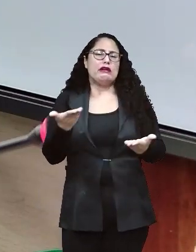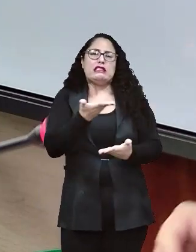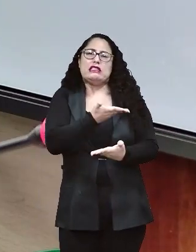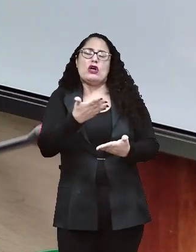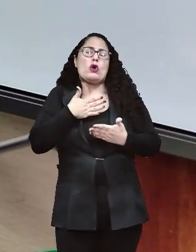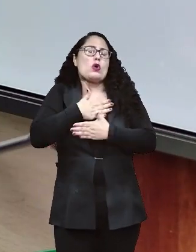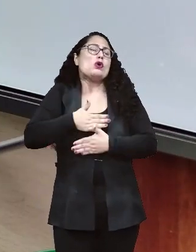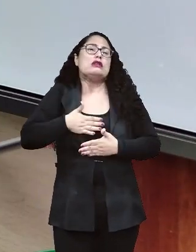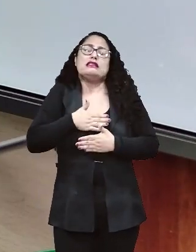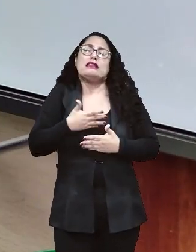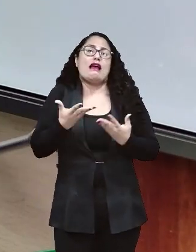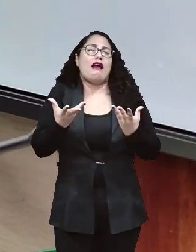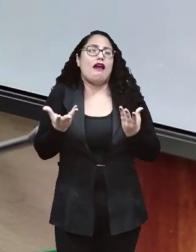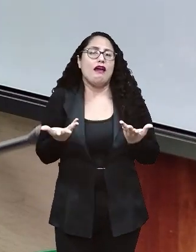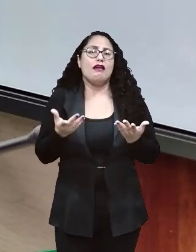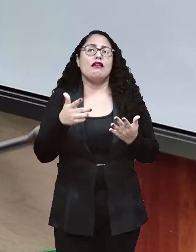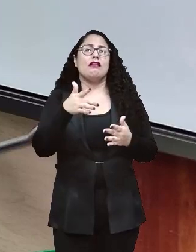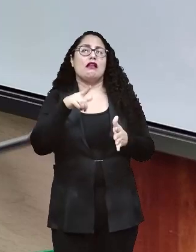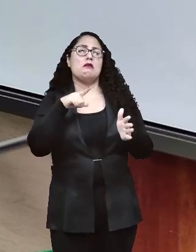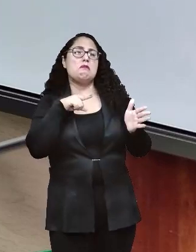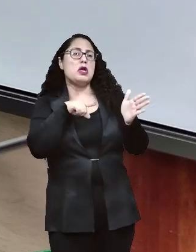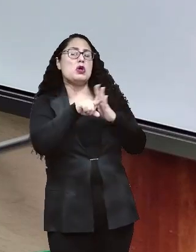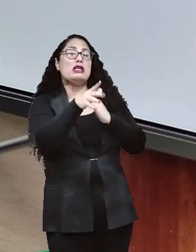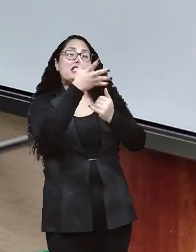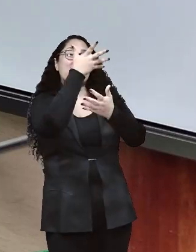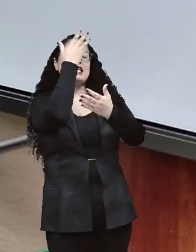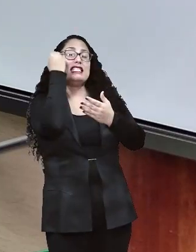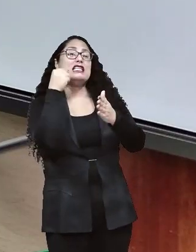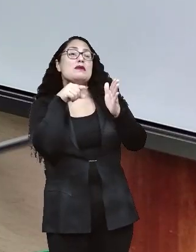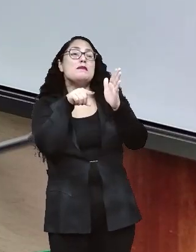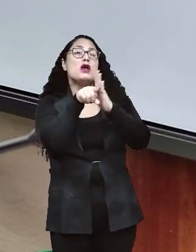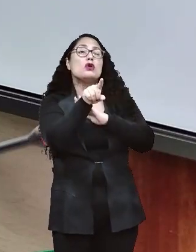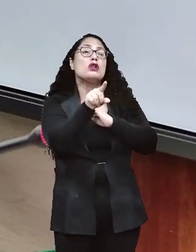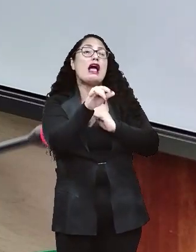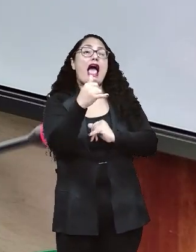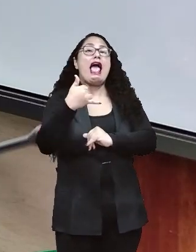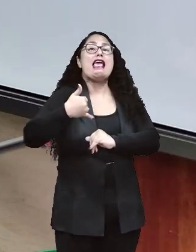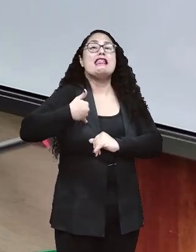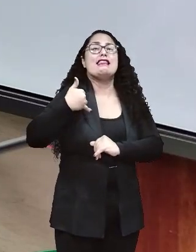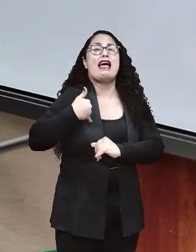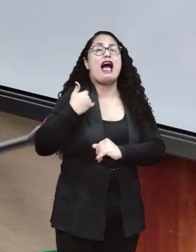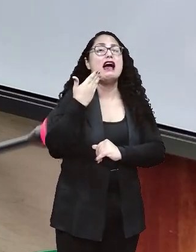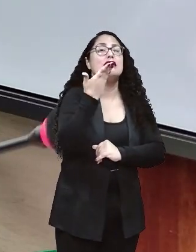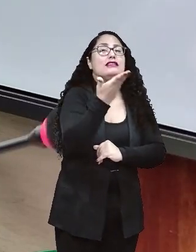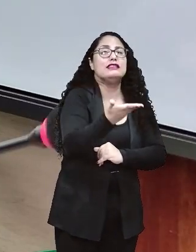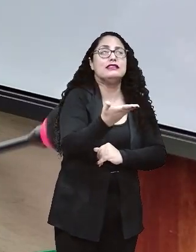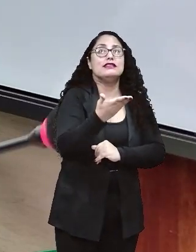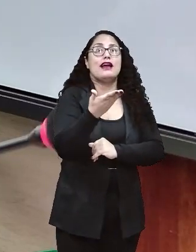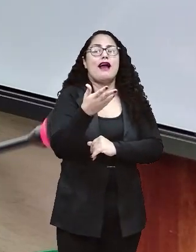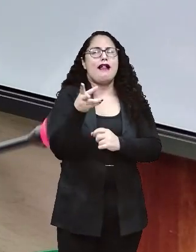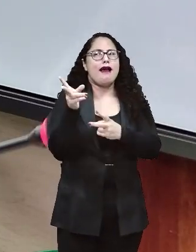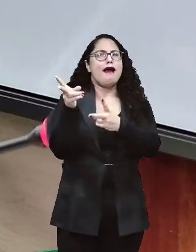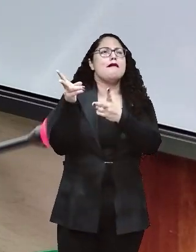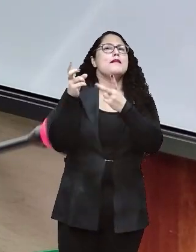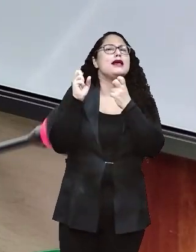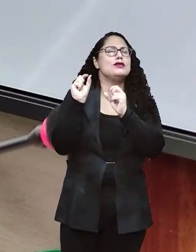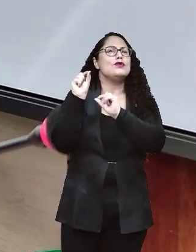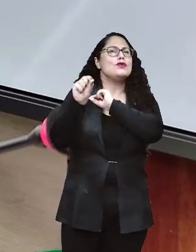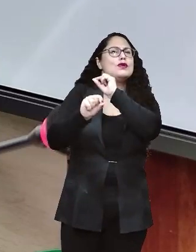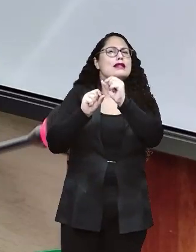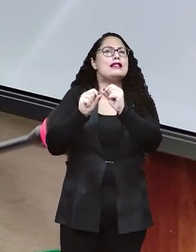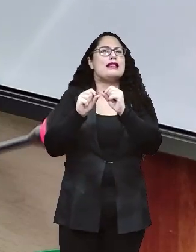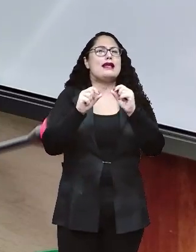eu gostei tanto, né? Teve uma que perguntou assim, eu esqueci de perguntar a sua idade. Aí ela percebeu que